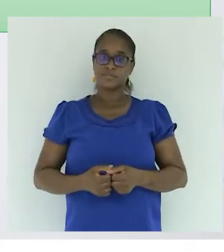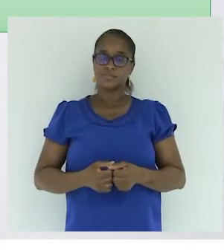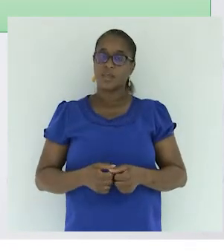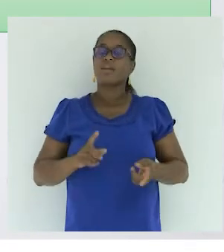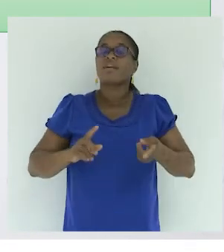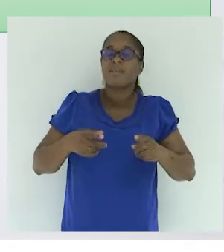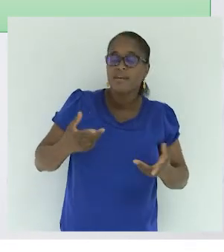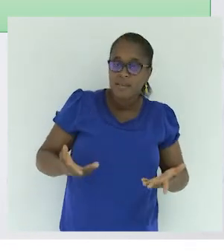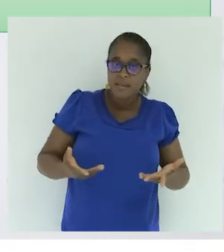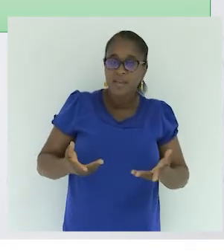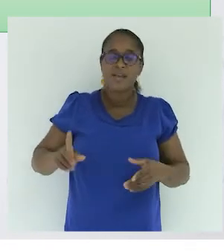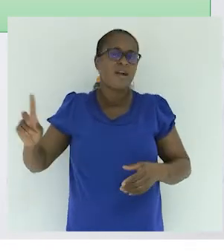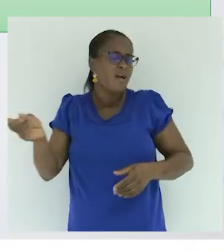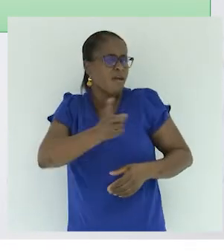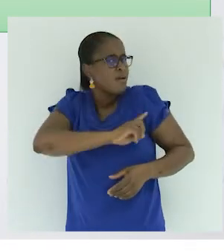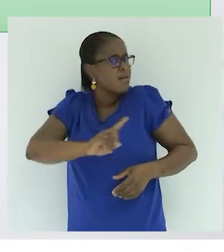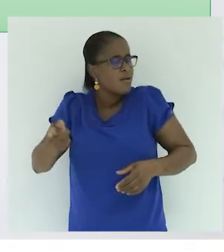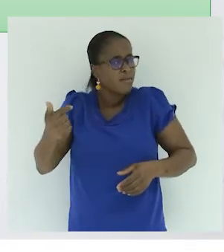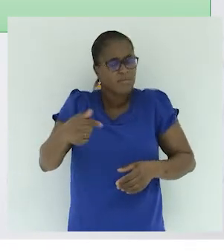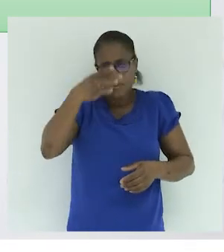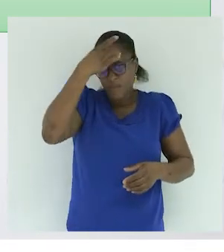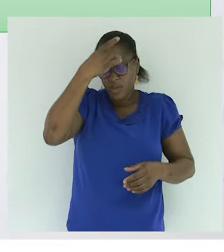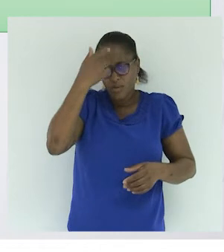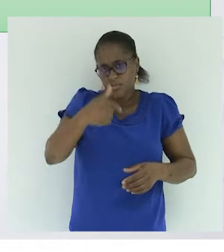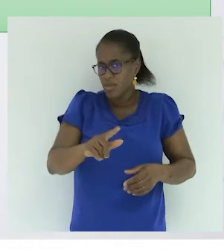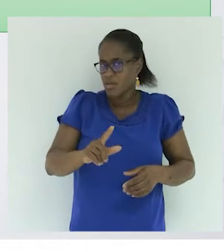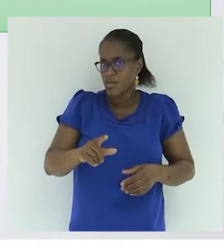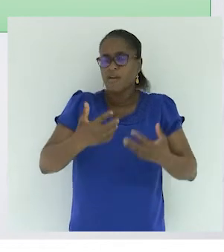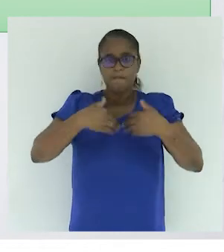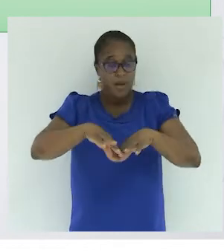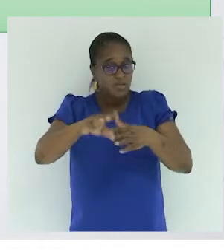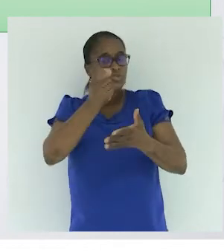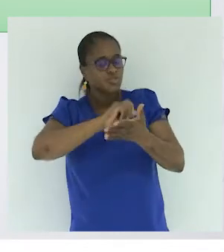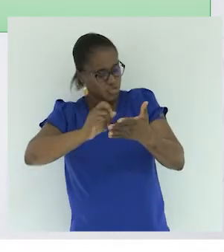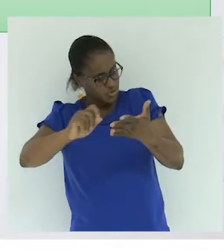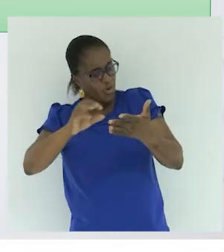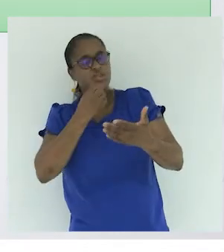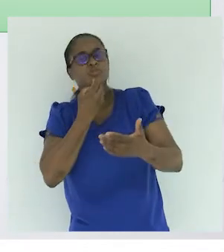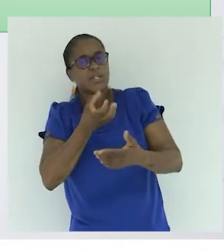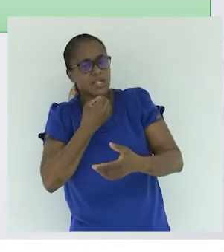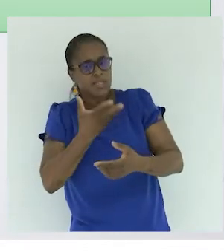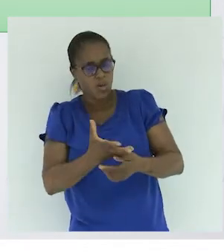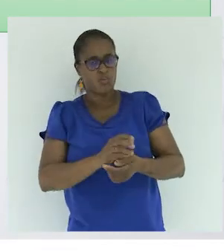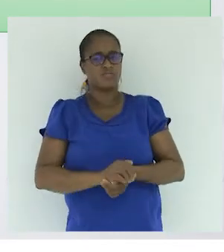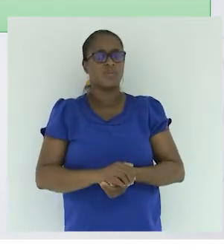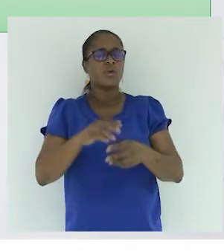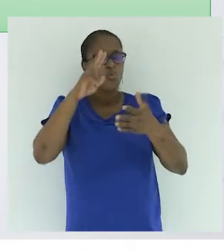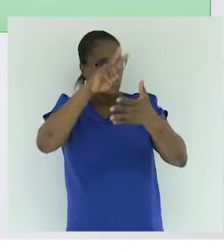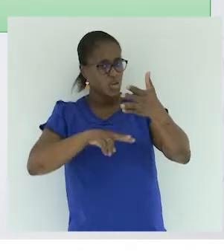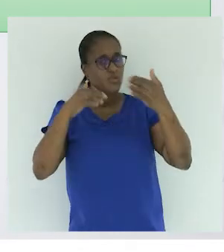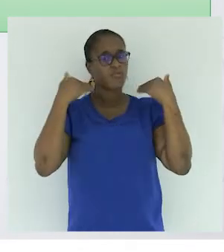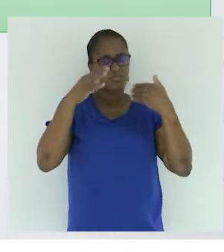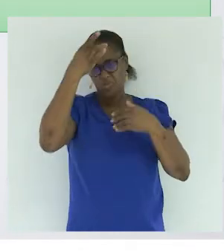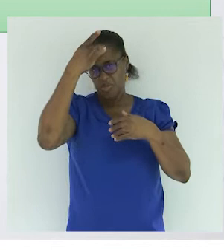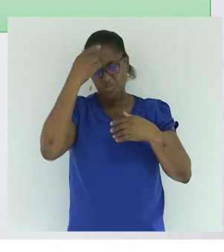que é não contém opiniões, mas sim descrições e explicações. O texto informativo não